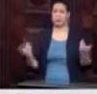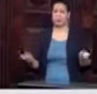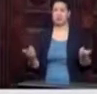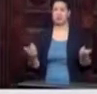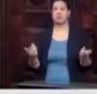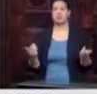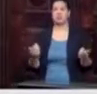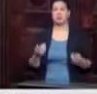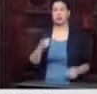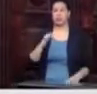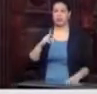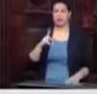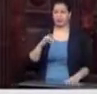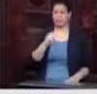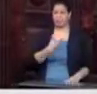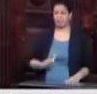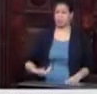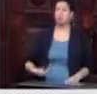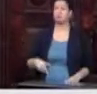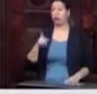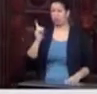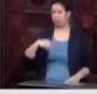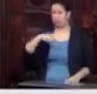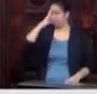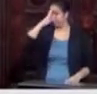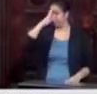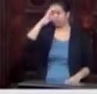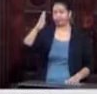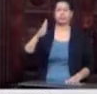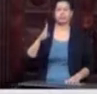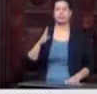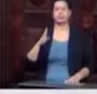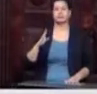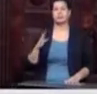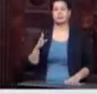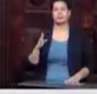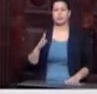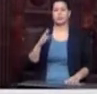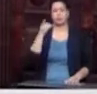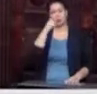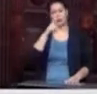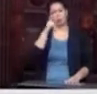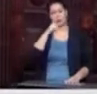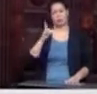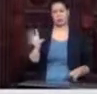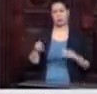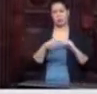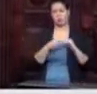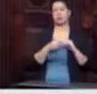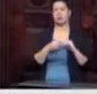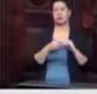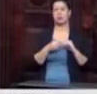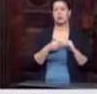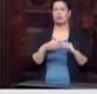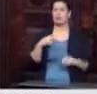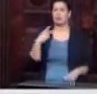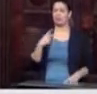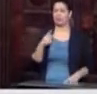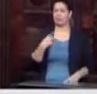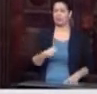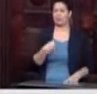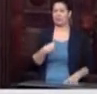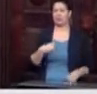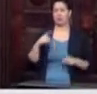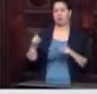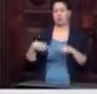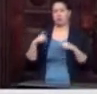a Previdência Pública é fundamental para contribuir com a subsistência da